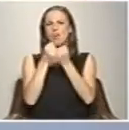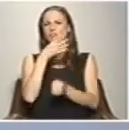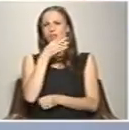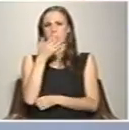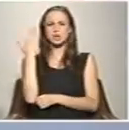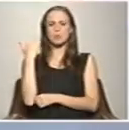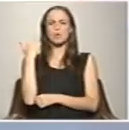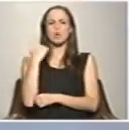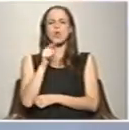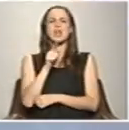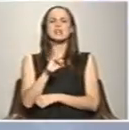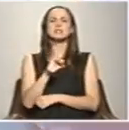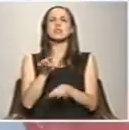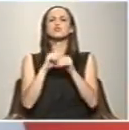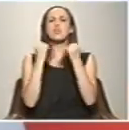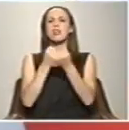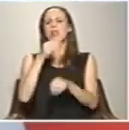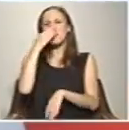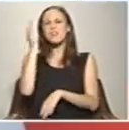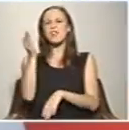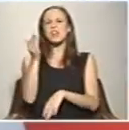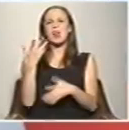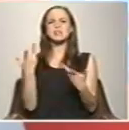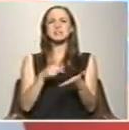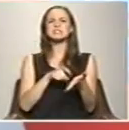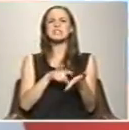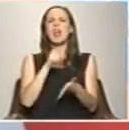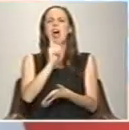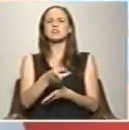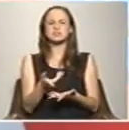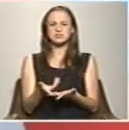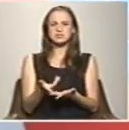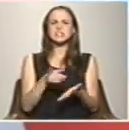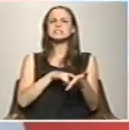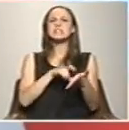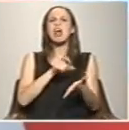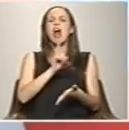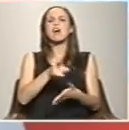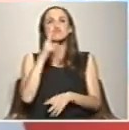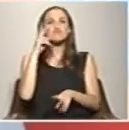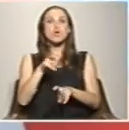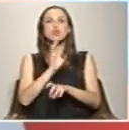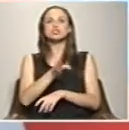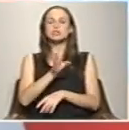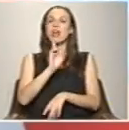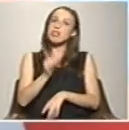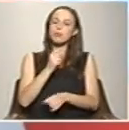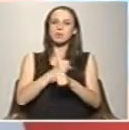sociedade mais velha. E essa sociedade mais velha, que novas necessidades é que traz? Ou que novas necessidades estão já identificadas e devem ser